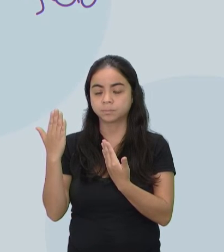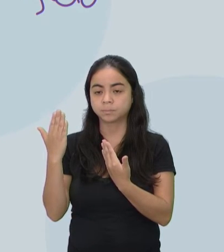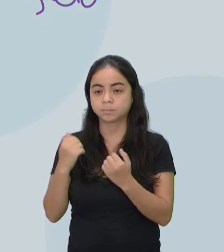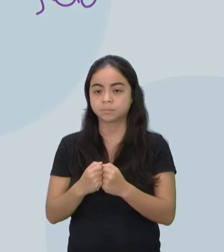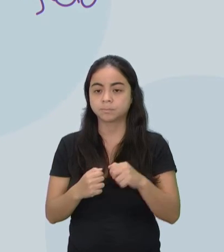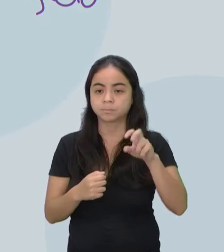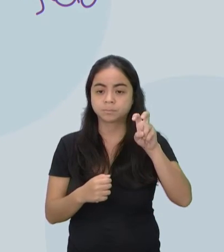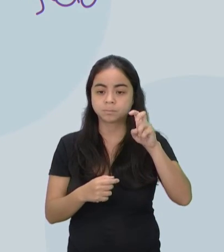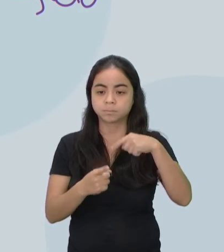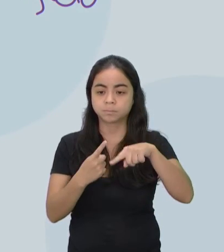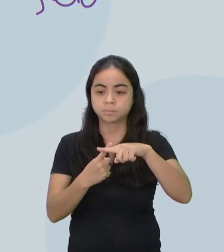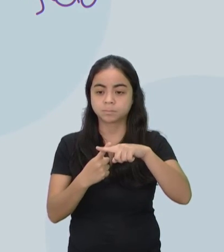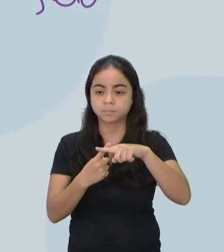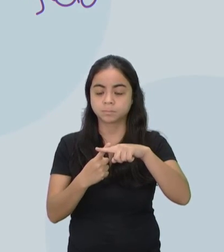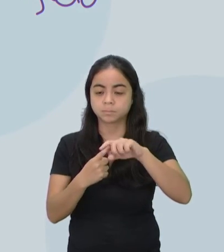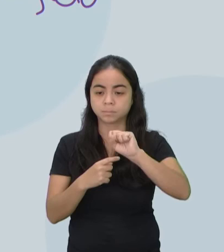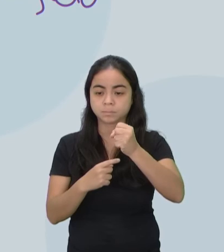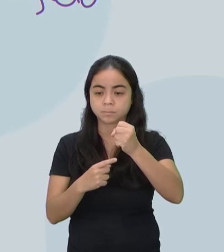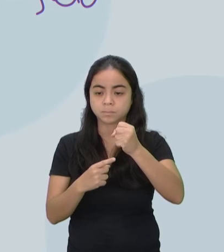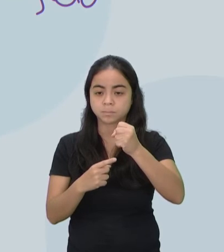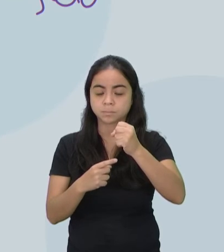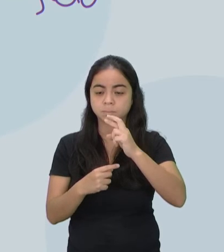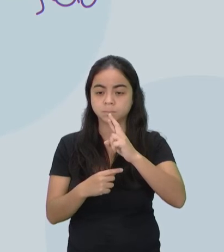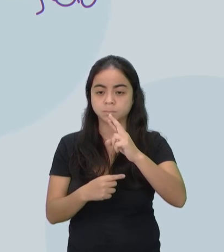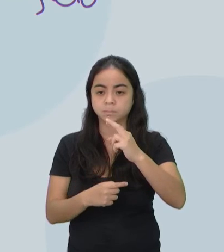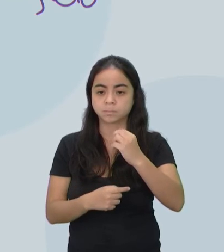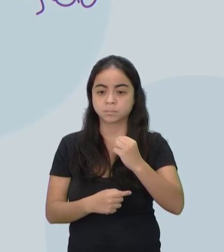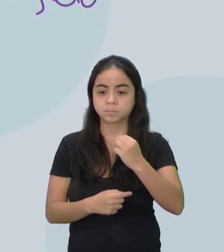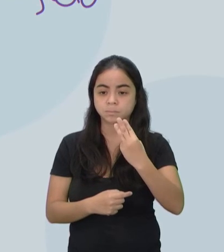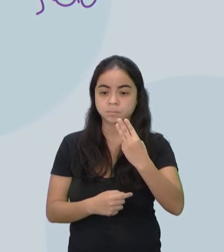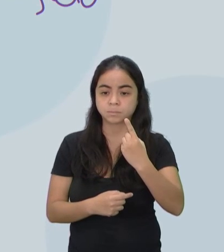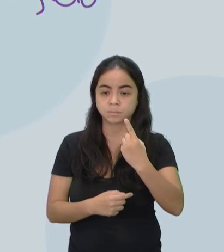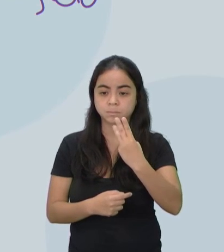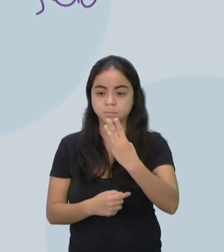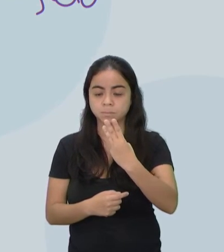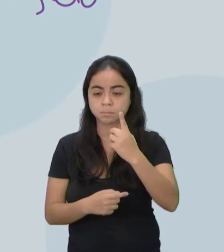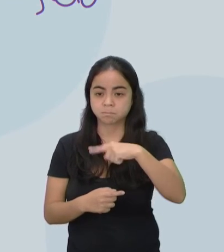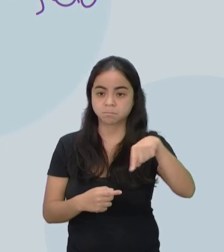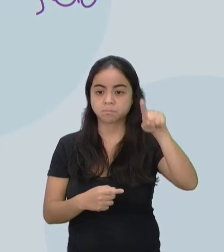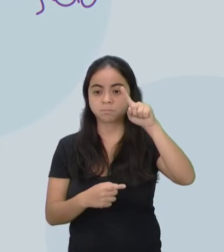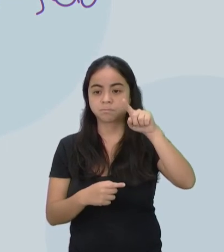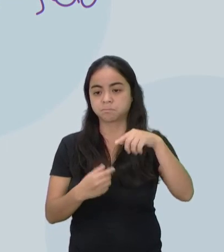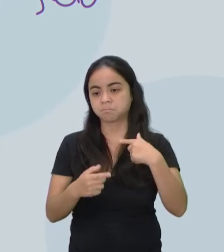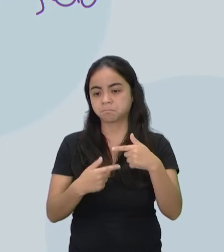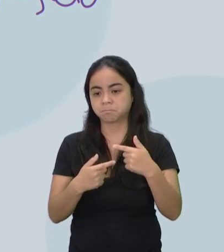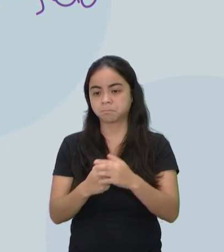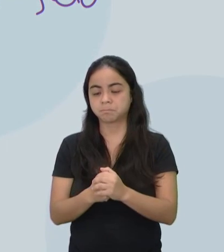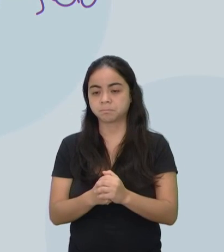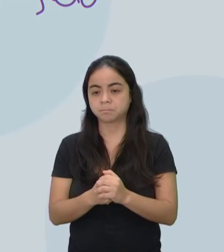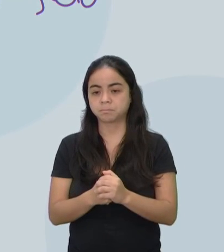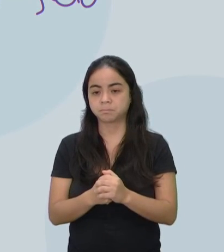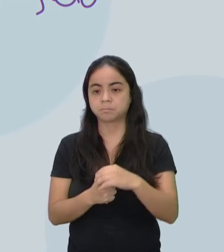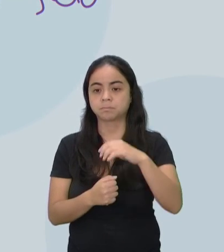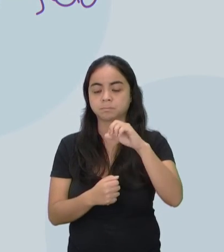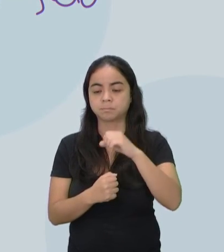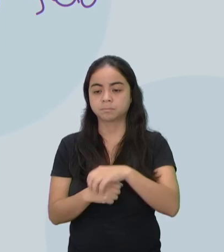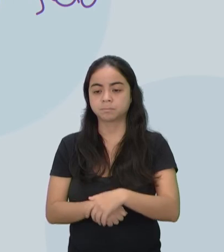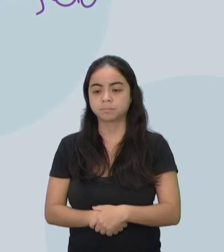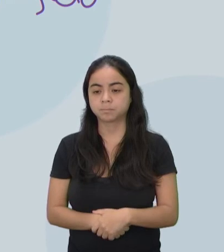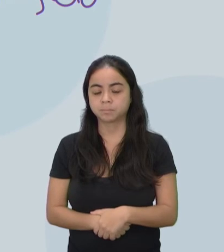é 13. 13 mais 6, 13, 14, 15, 16, 17, 18, 19. 9 sobe 1.